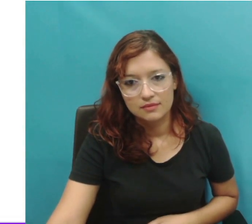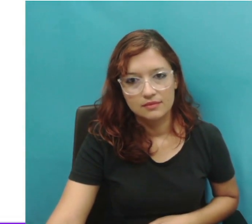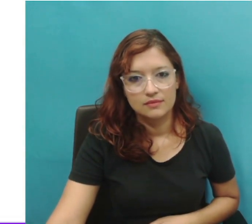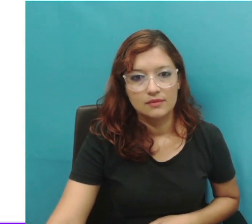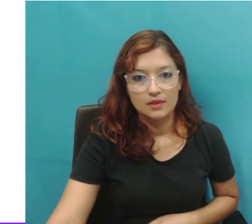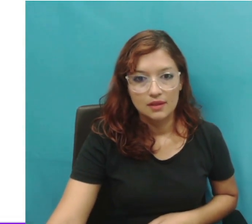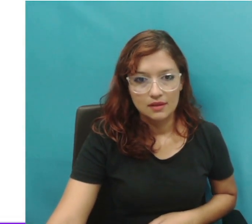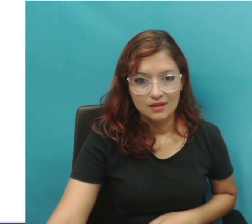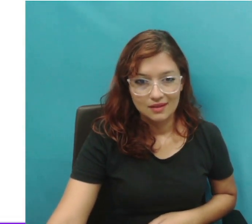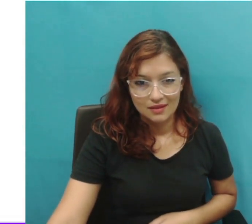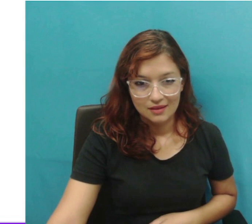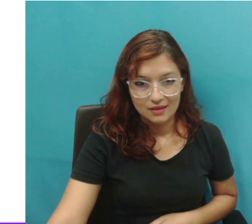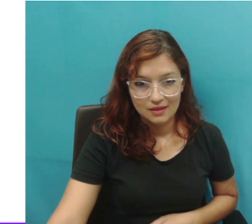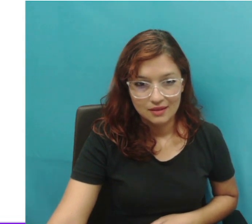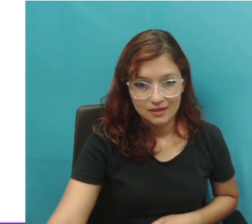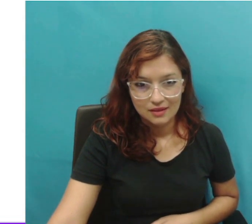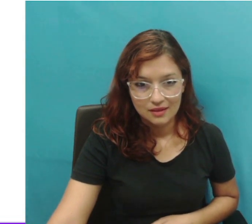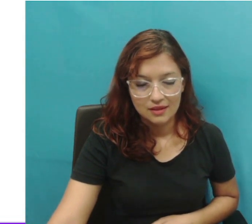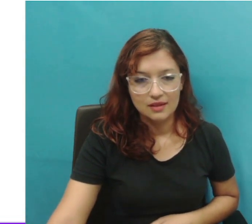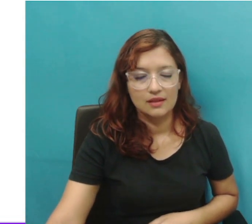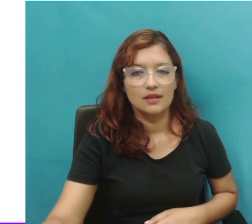veja que eu especifiquei que era uma caneta.